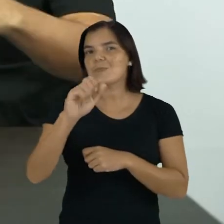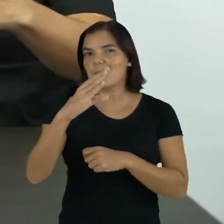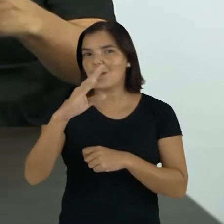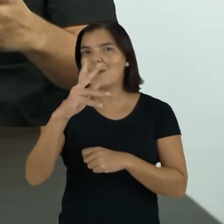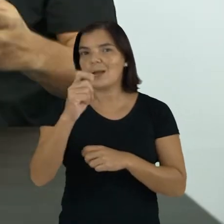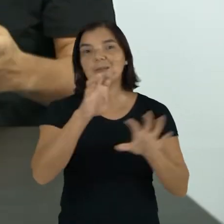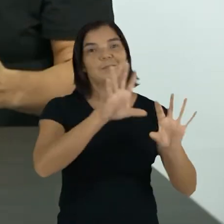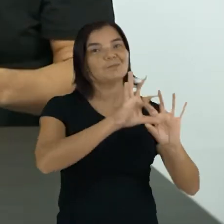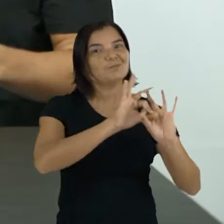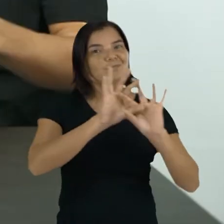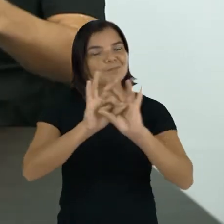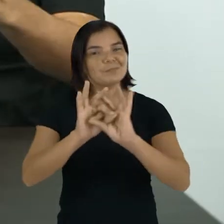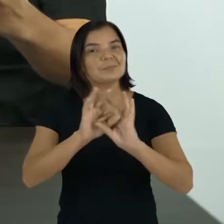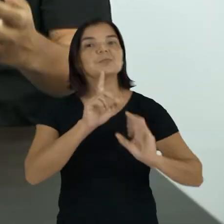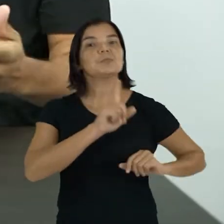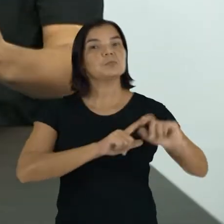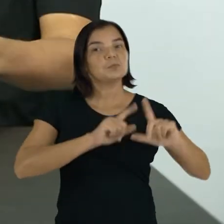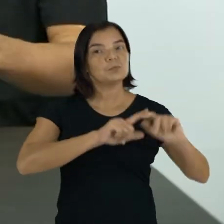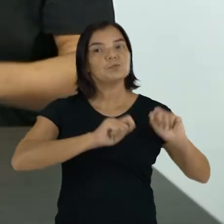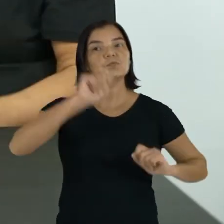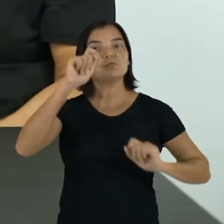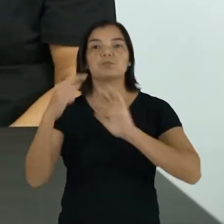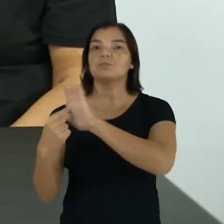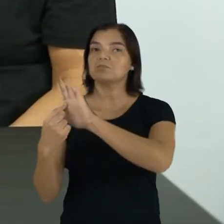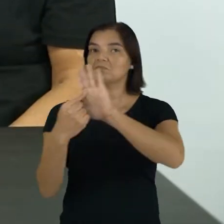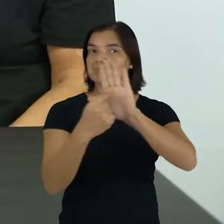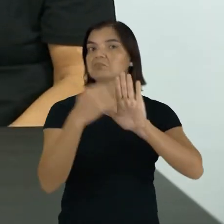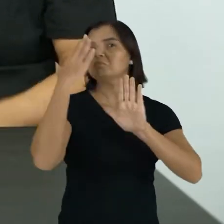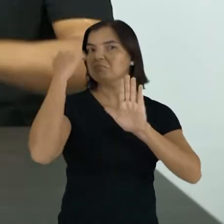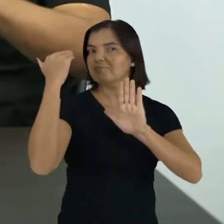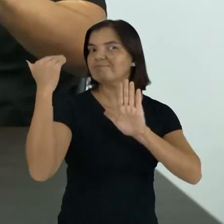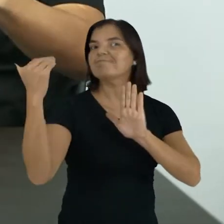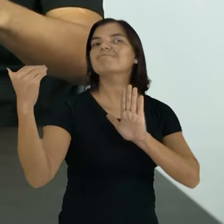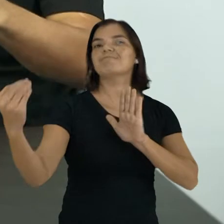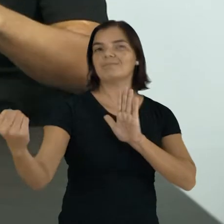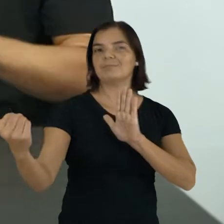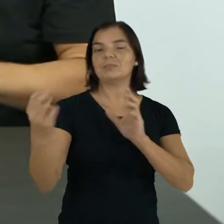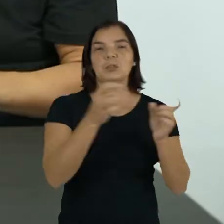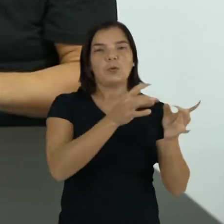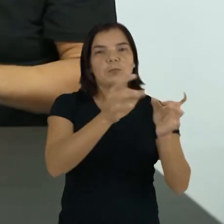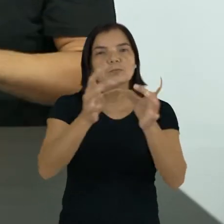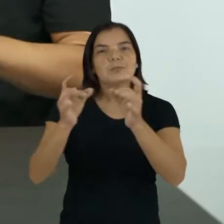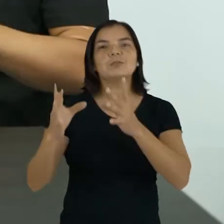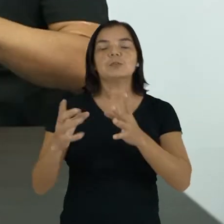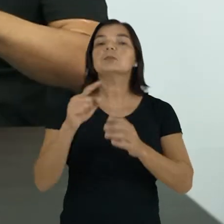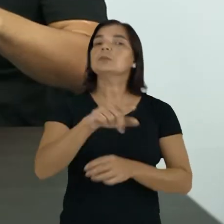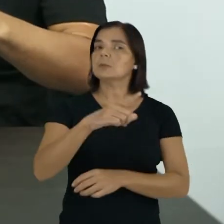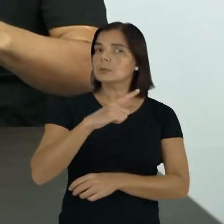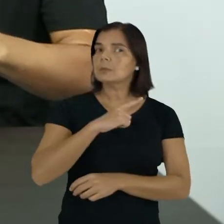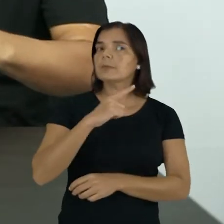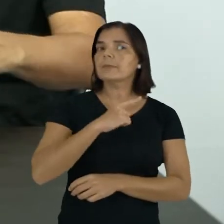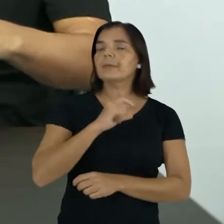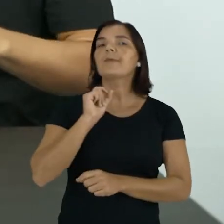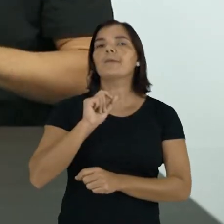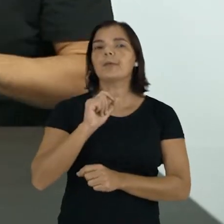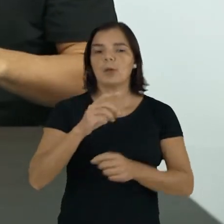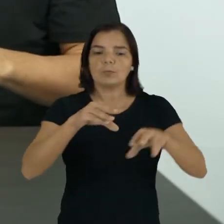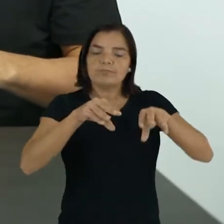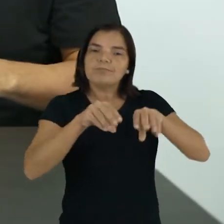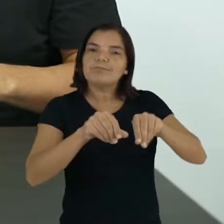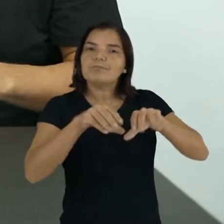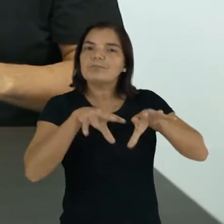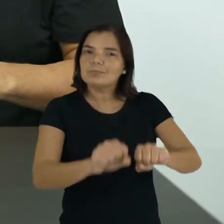contexto, o Acre começa a se destacar como uma grande produtora de borracha. Portanto, você tem agora a ocupação, como eu